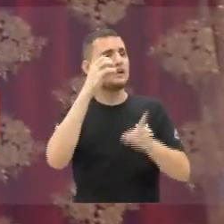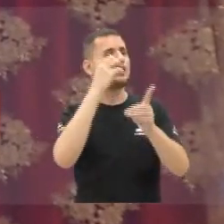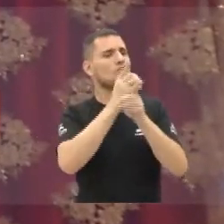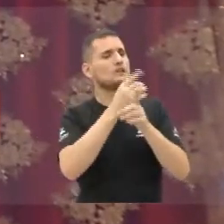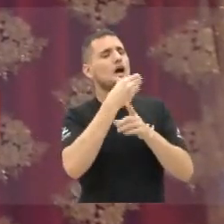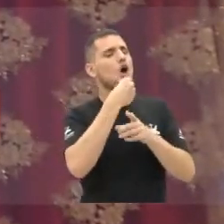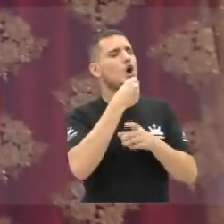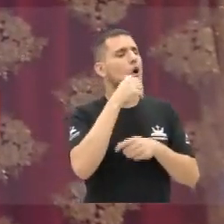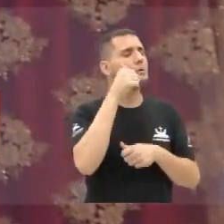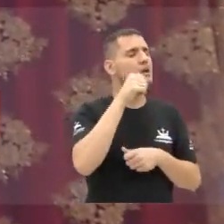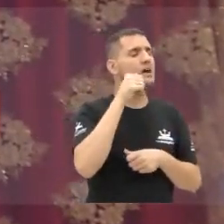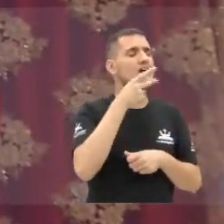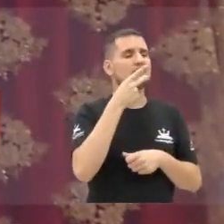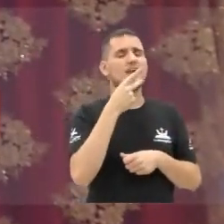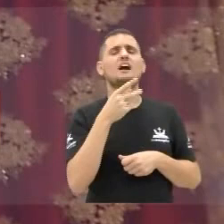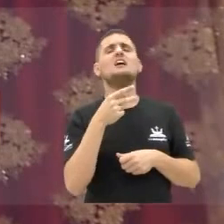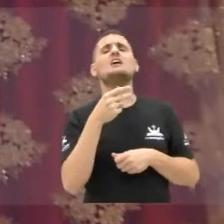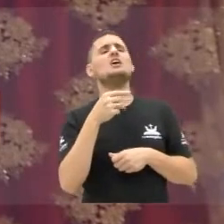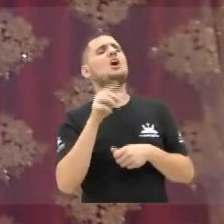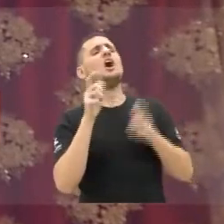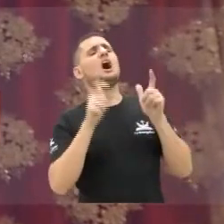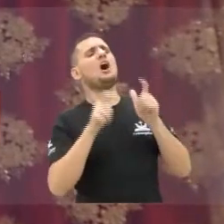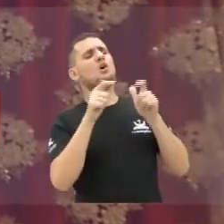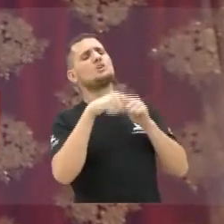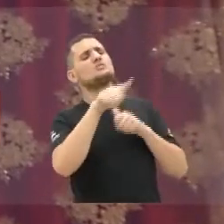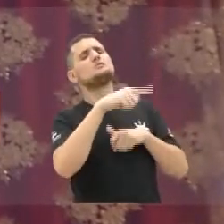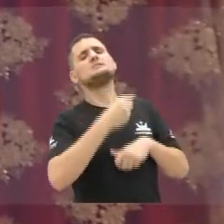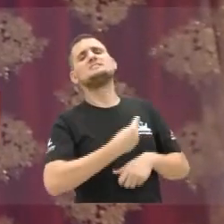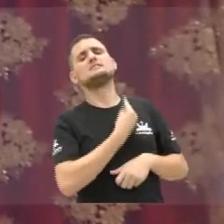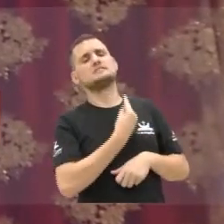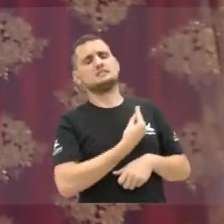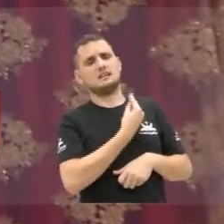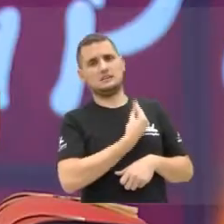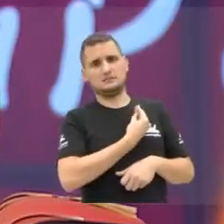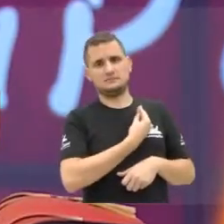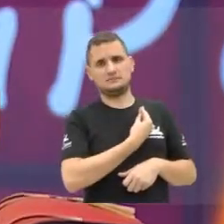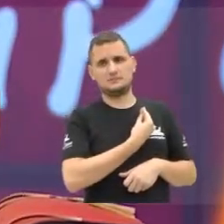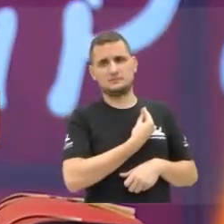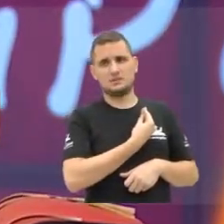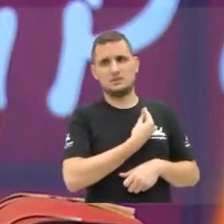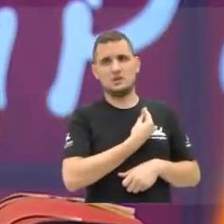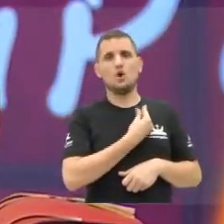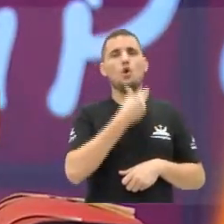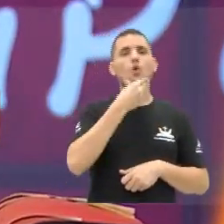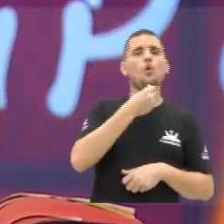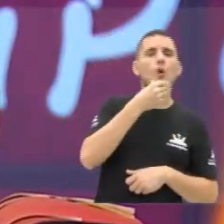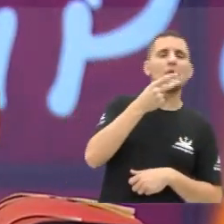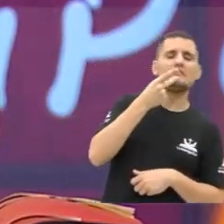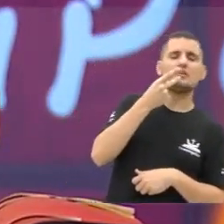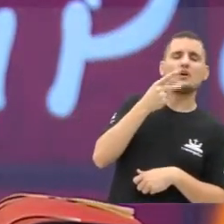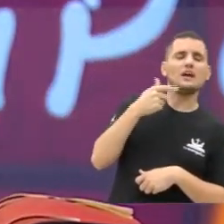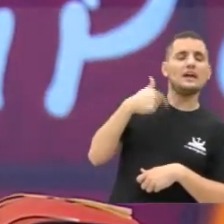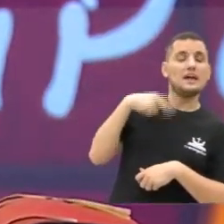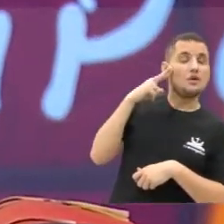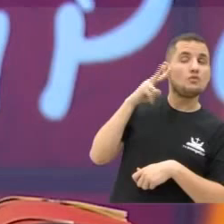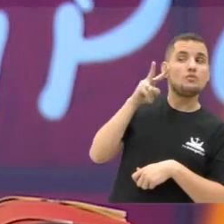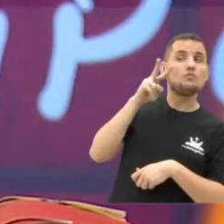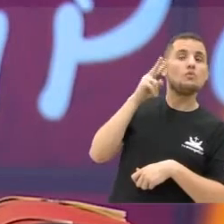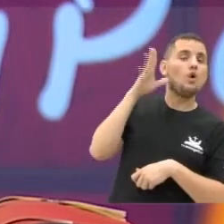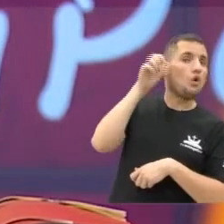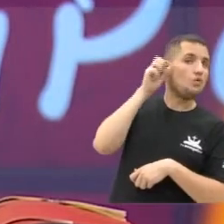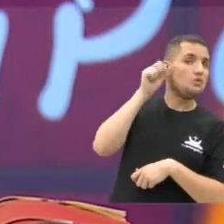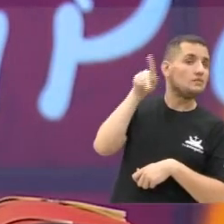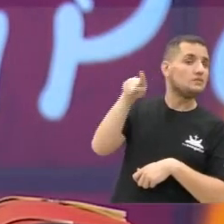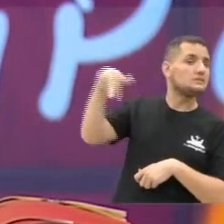e perguntou: onde que você está? Onde que você está? Disse o homem: eu ouvi o teu passo no